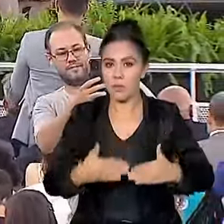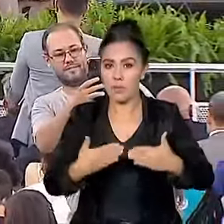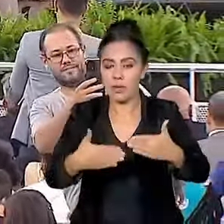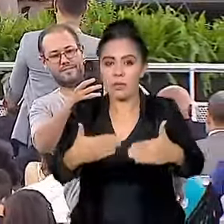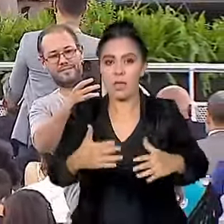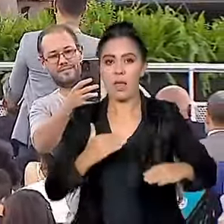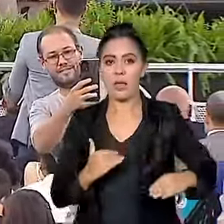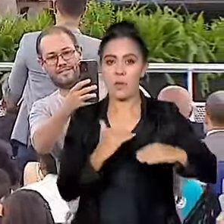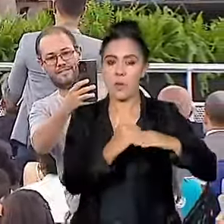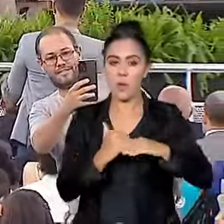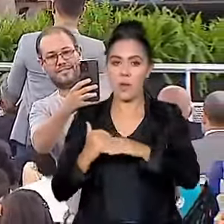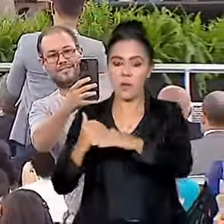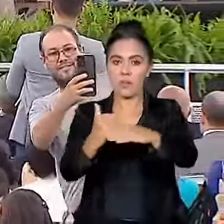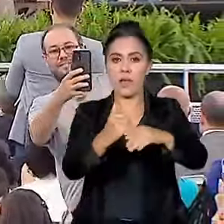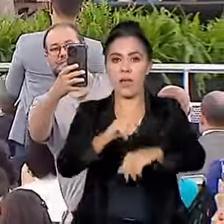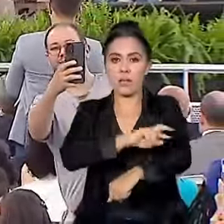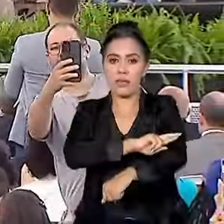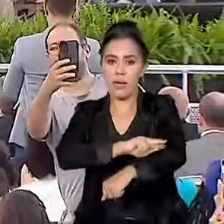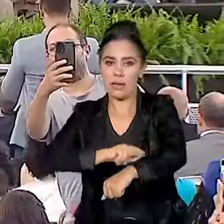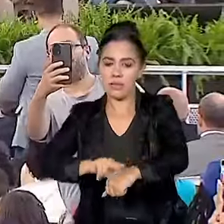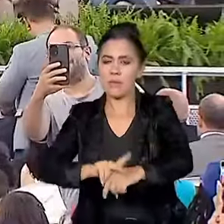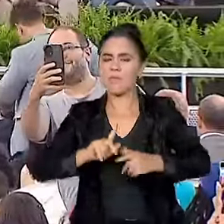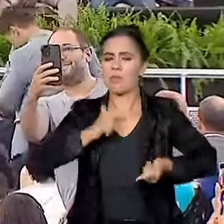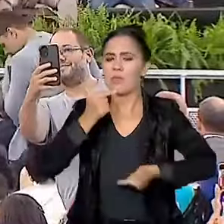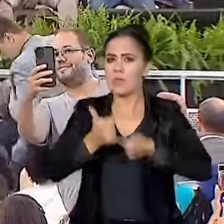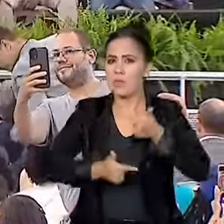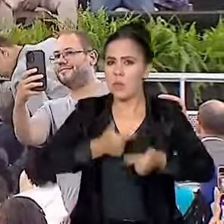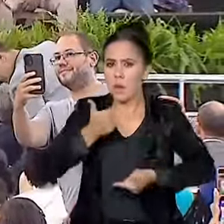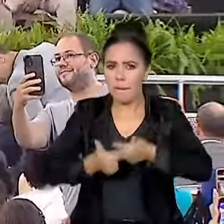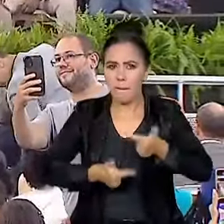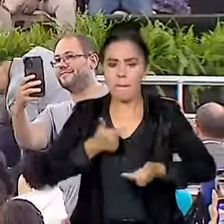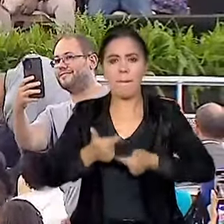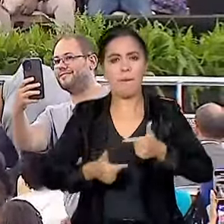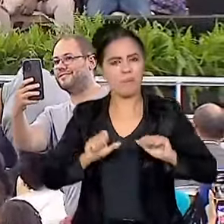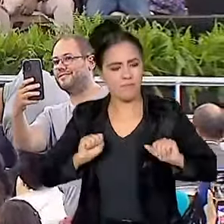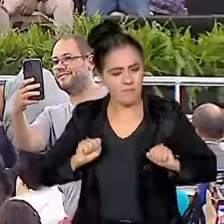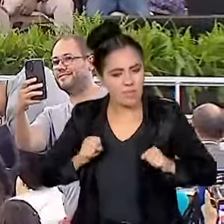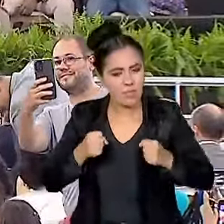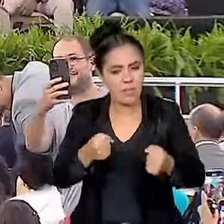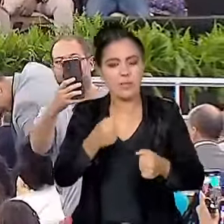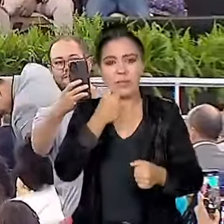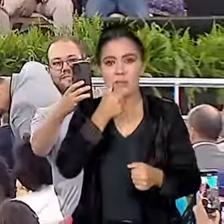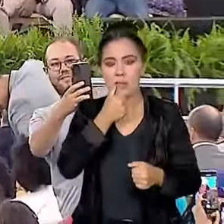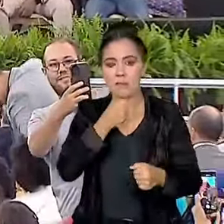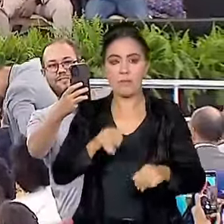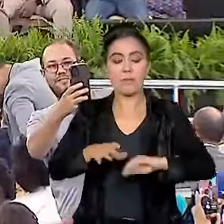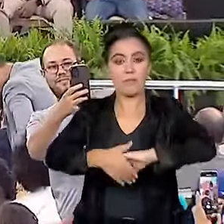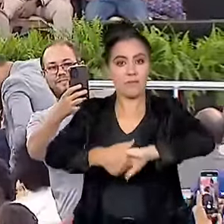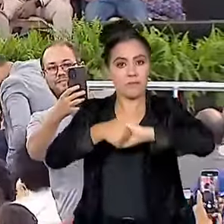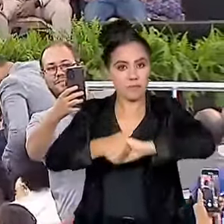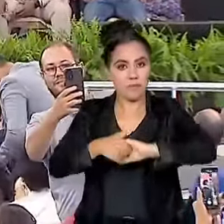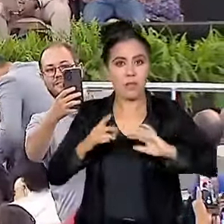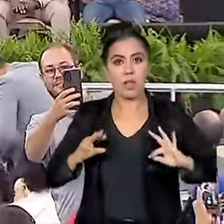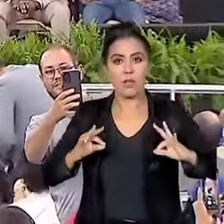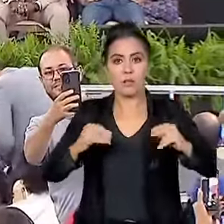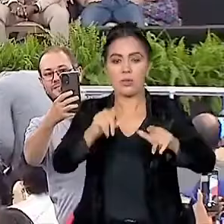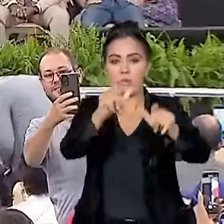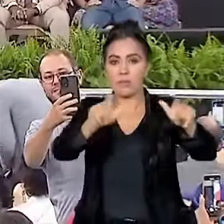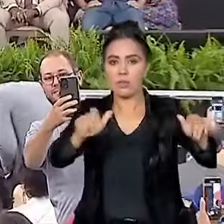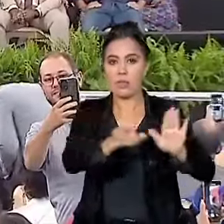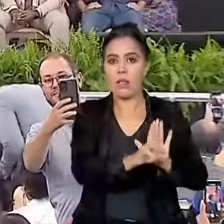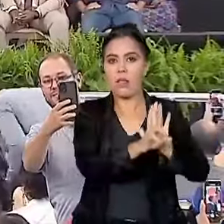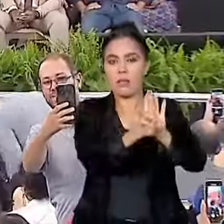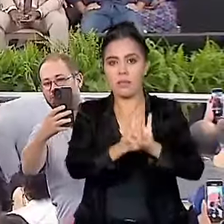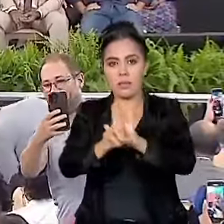Racial, que tem trabalhado com muito afinco para isso. Saudar todas as autoridades aqui presentes, os movimentos,